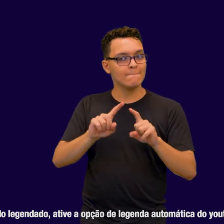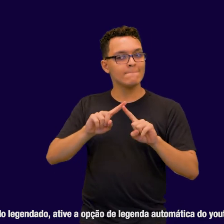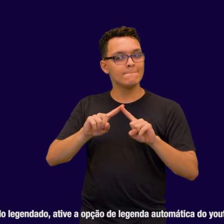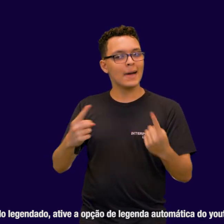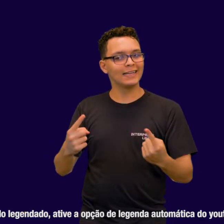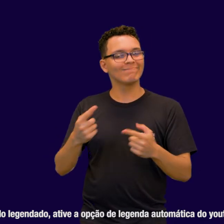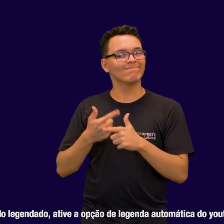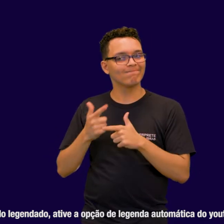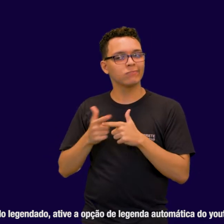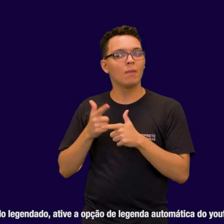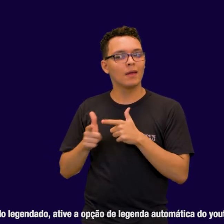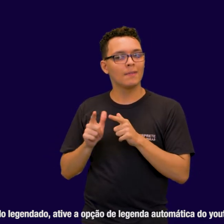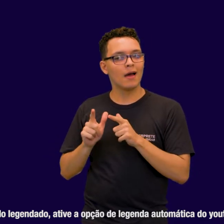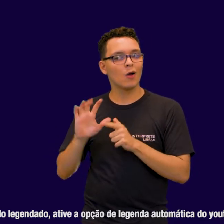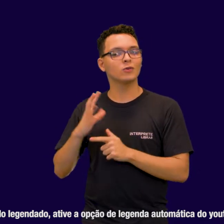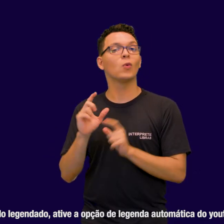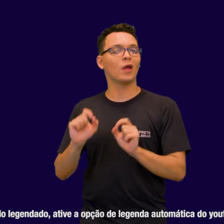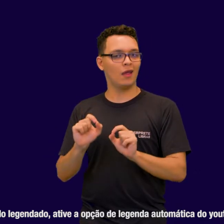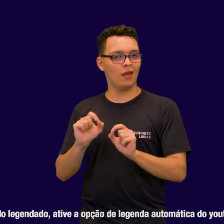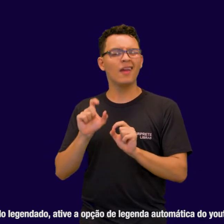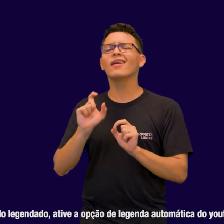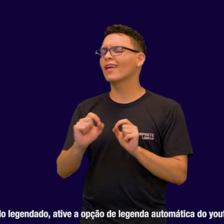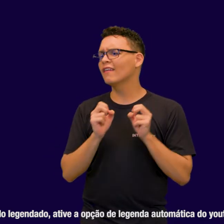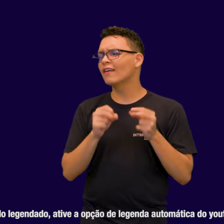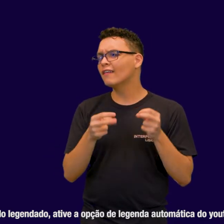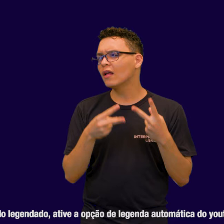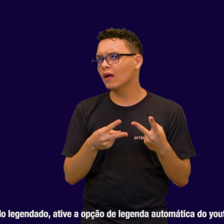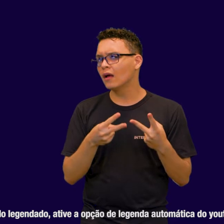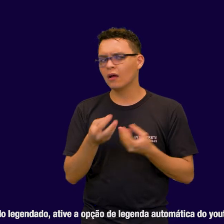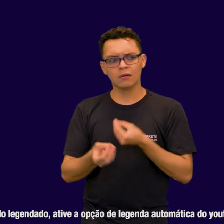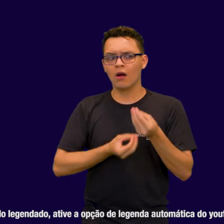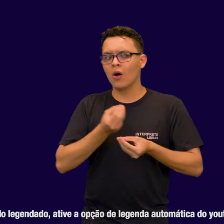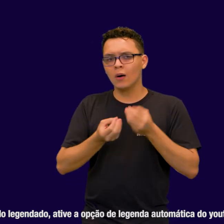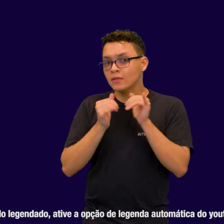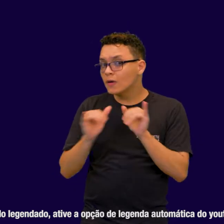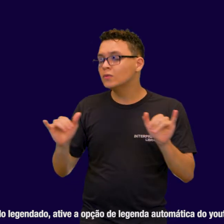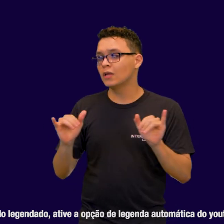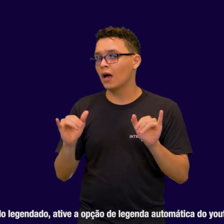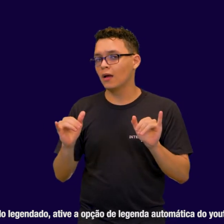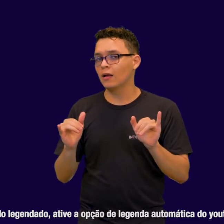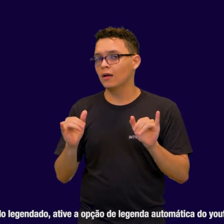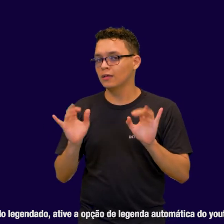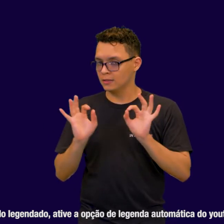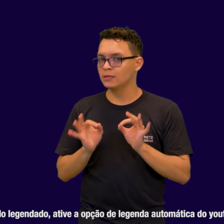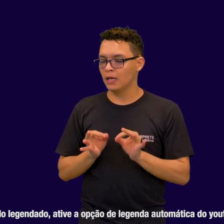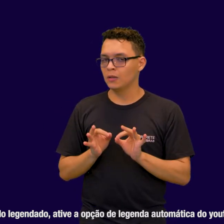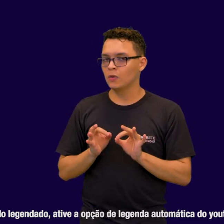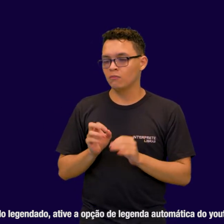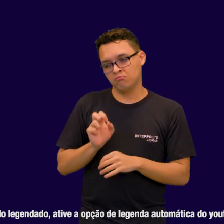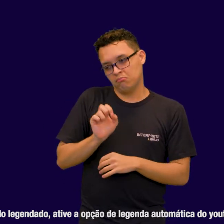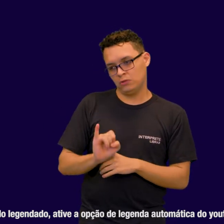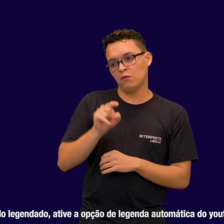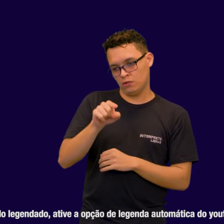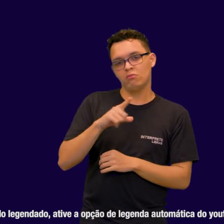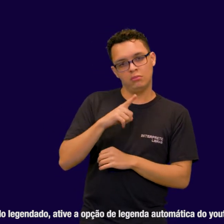vai comercializar isso, onde que você vai conseguir colocar a sua cerveja, sendo cigana ou não. Mas se você tiver